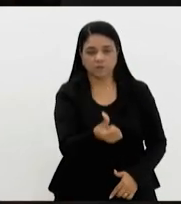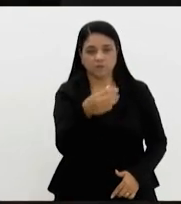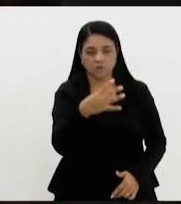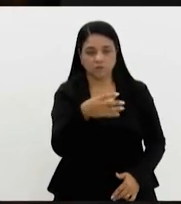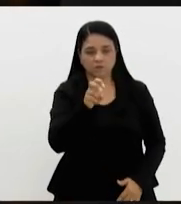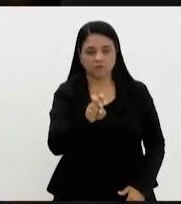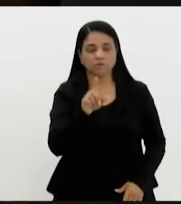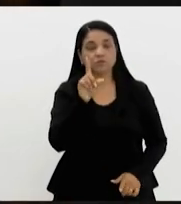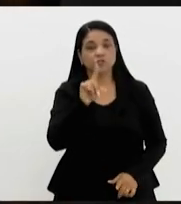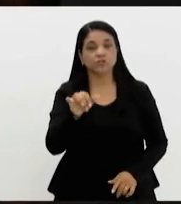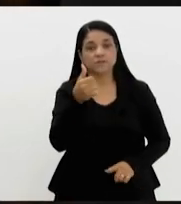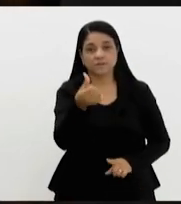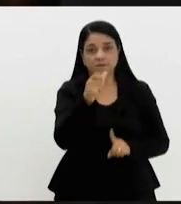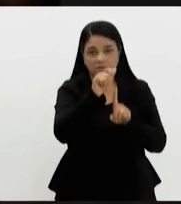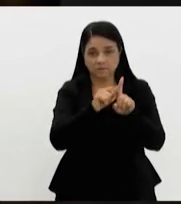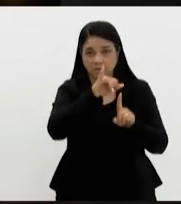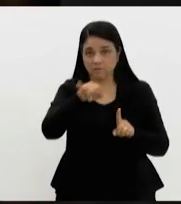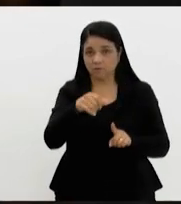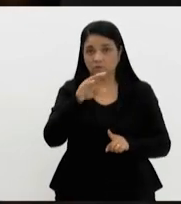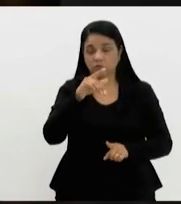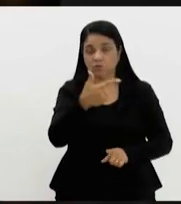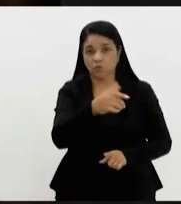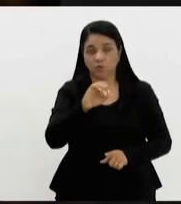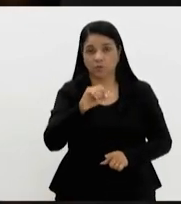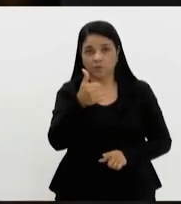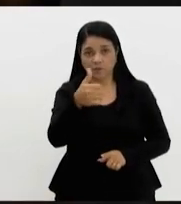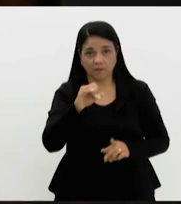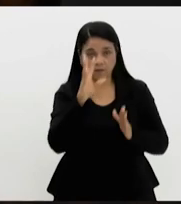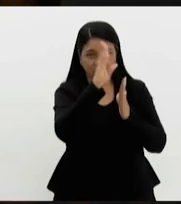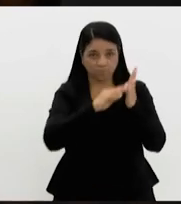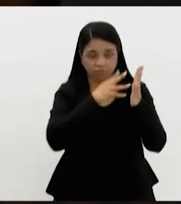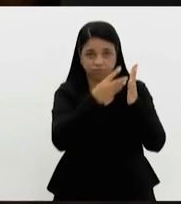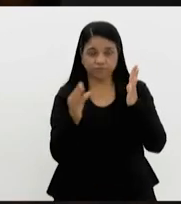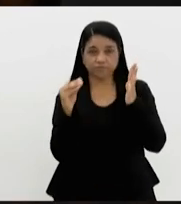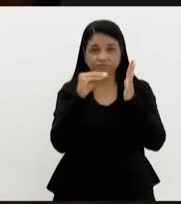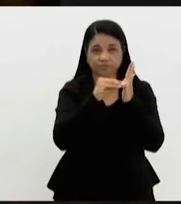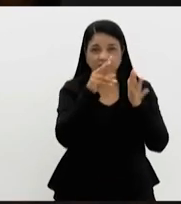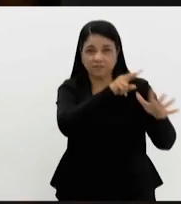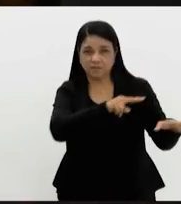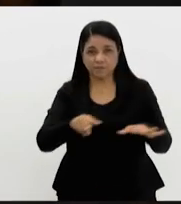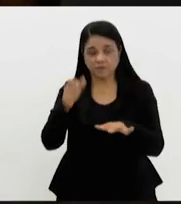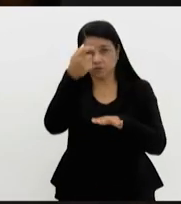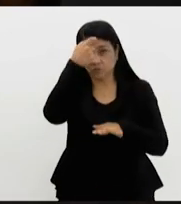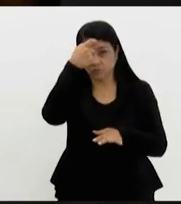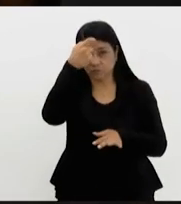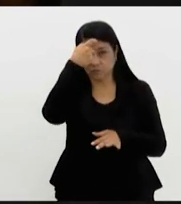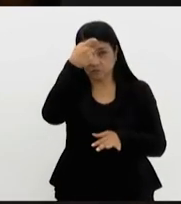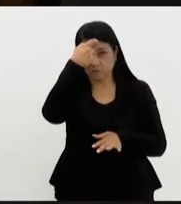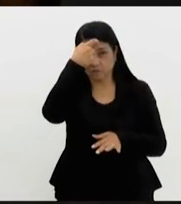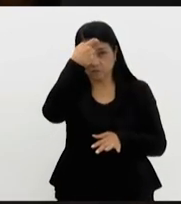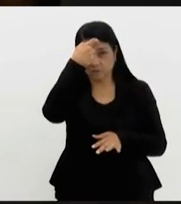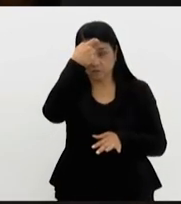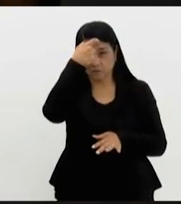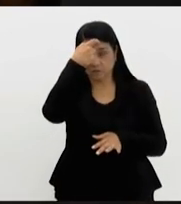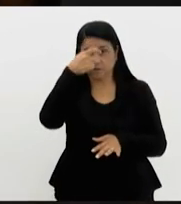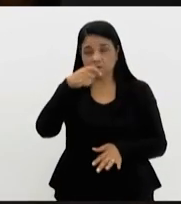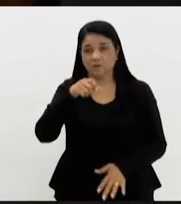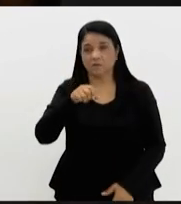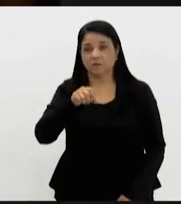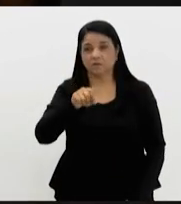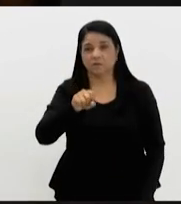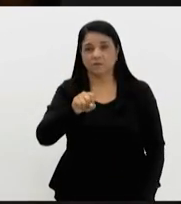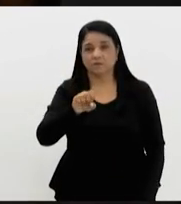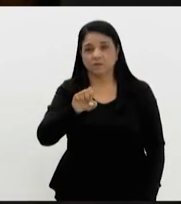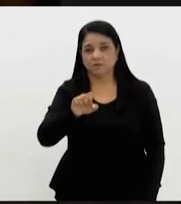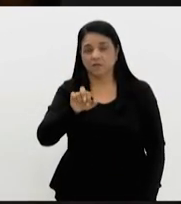5.645, de 6 de janeiro de 2010, para incluir no calendário do Estado do Rio de Janeiro a Semana Estadual de Conscientização da